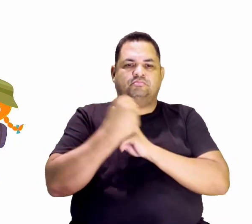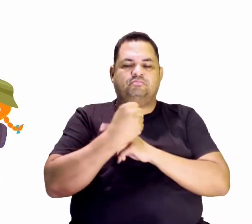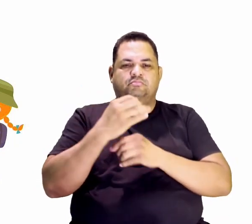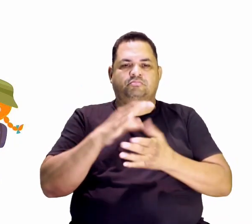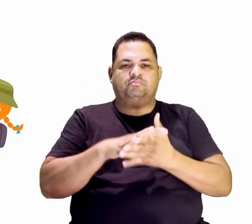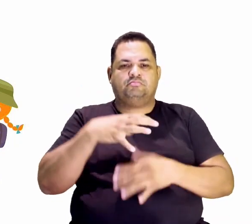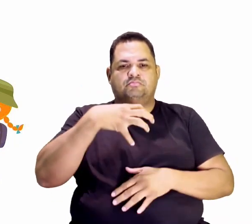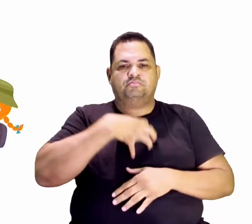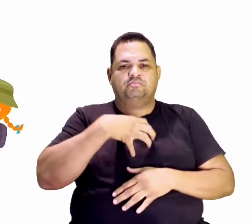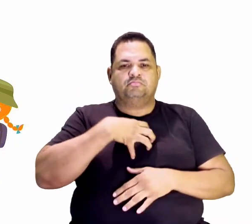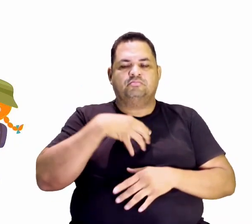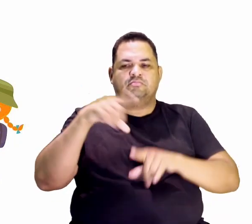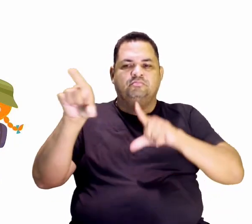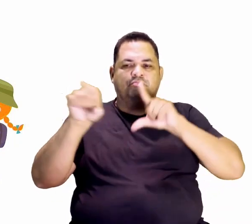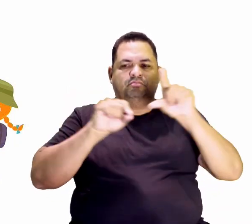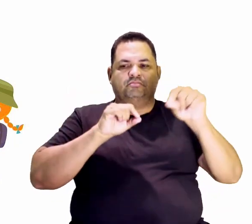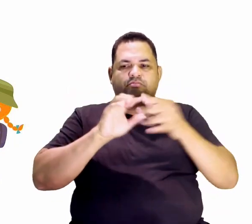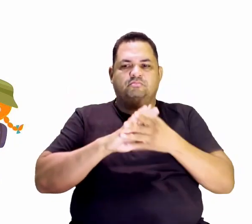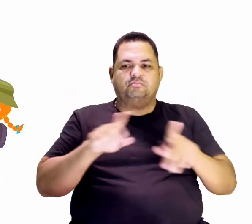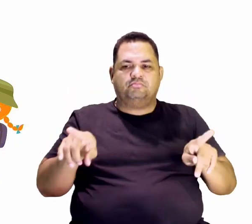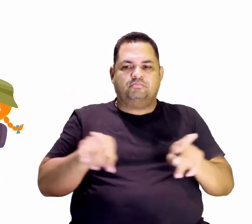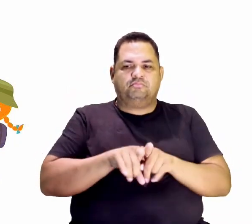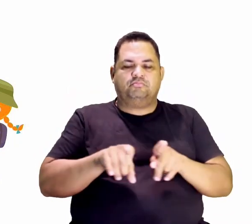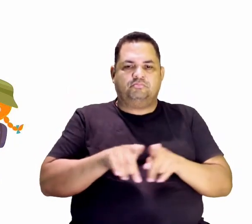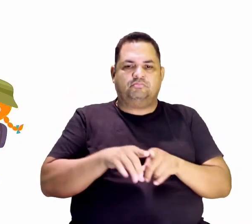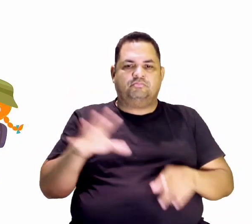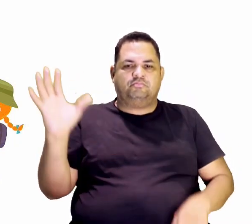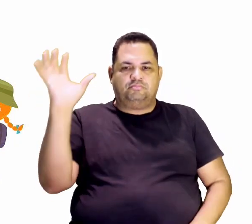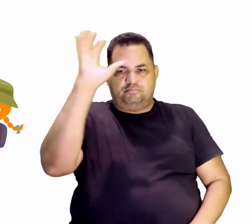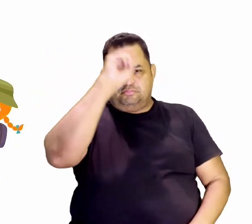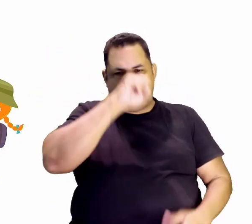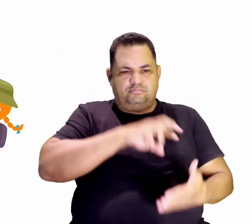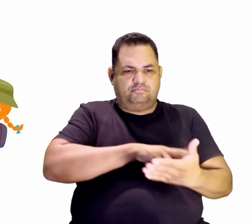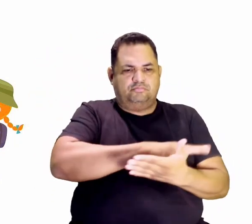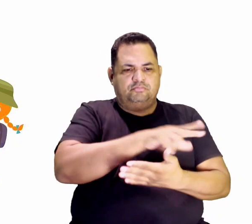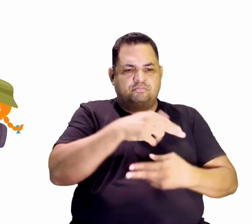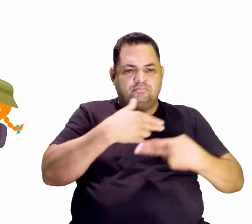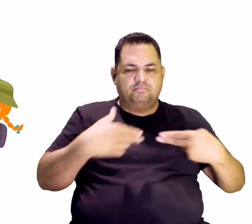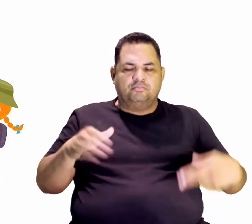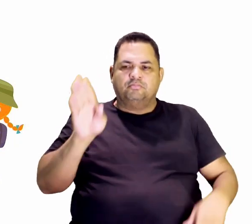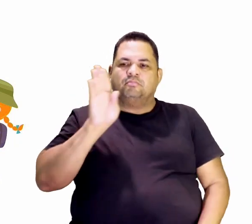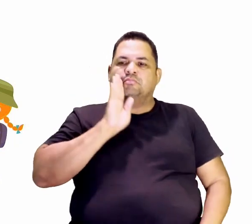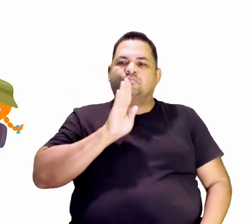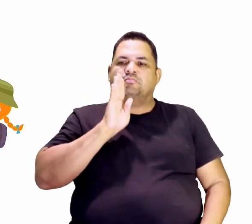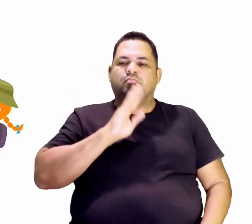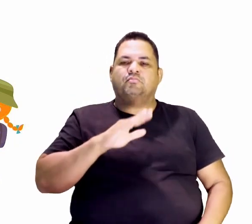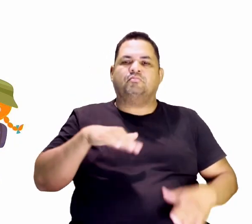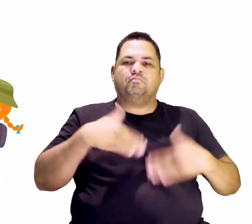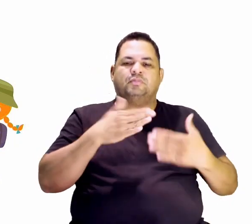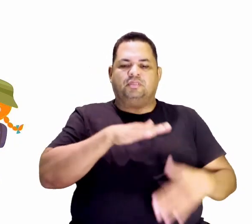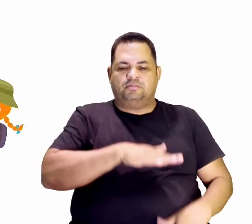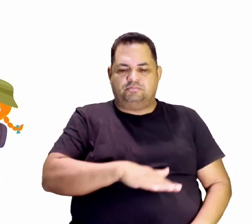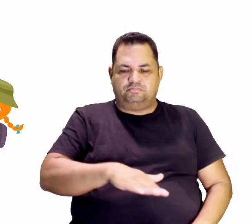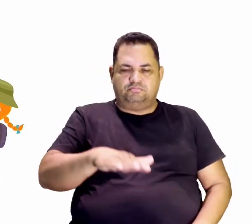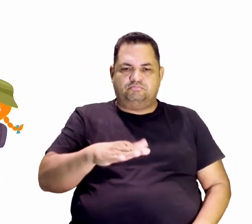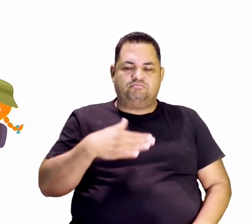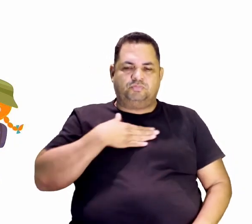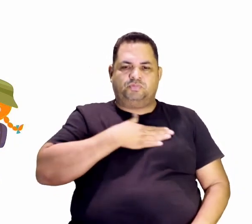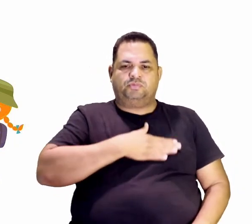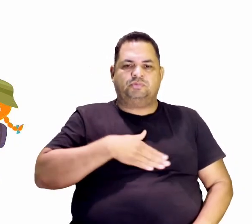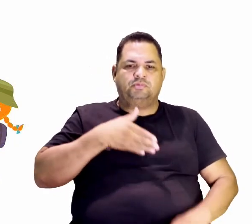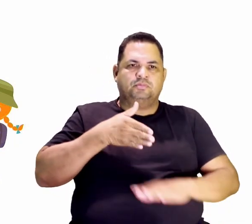socioafetivo alternativo também, né? Aprende-se muitas coisas legais. Quando eu era criança, eu gostaria de ter participado. Não